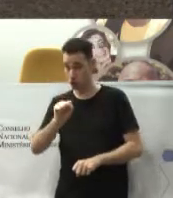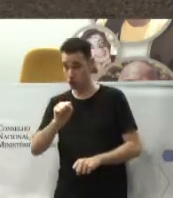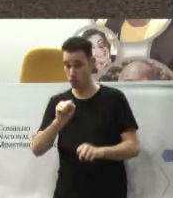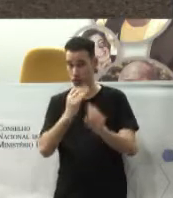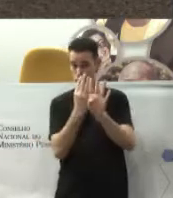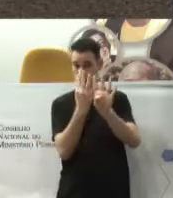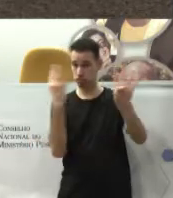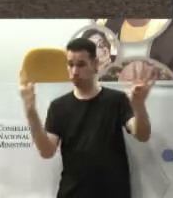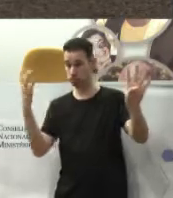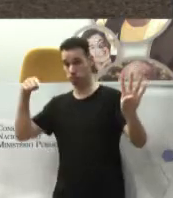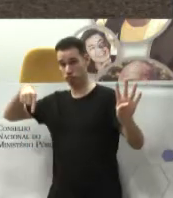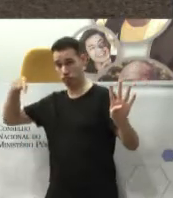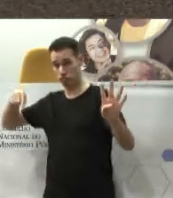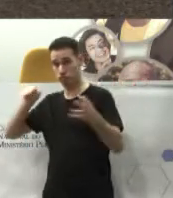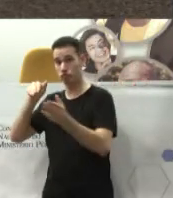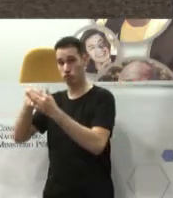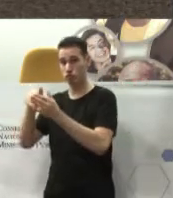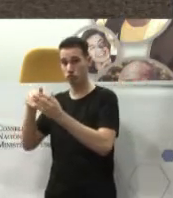lá.